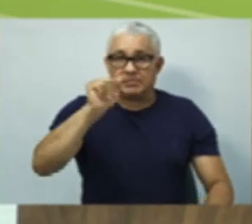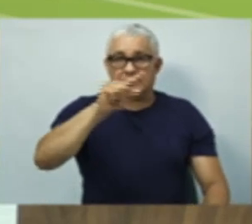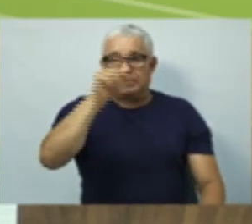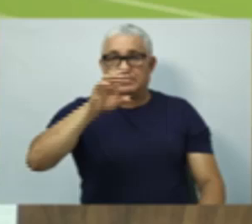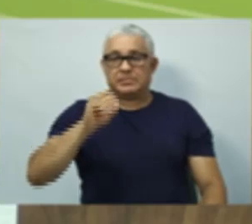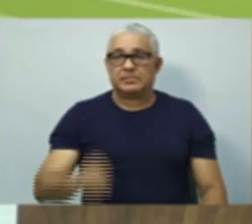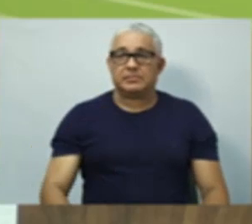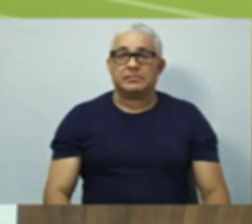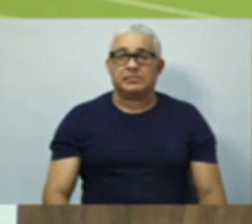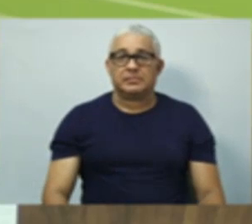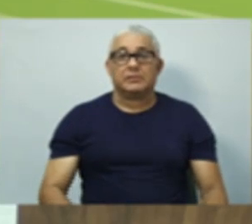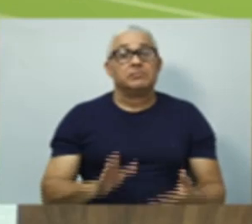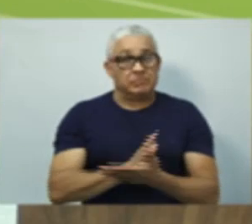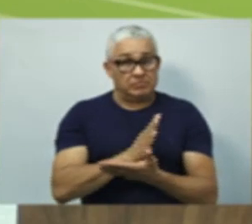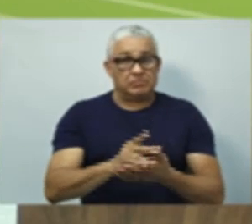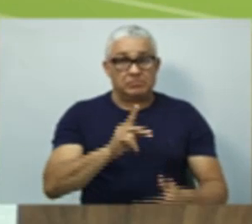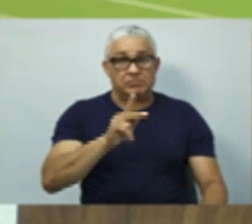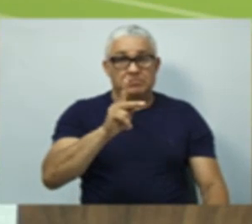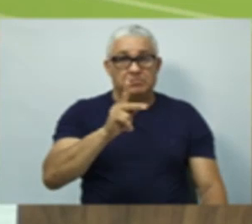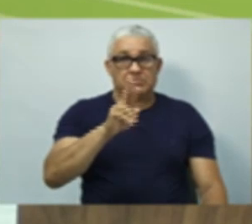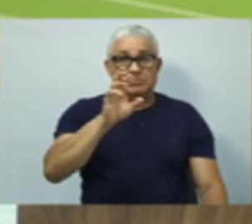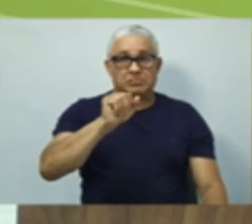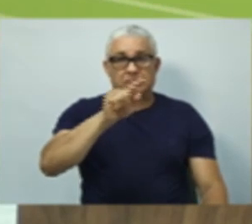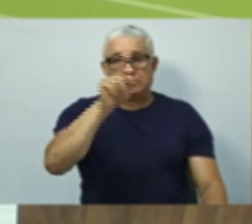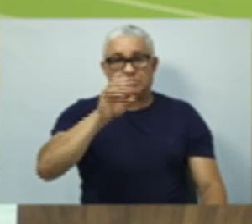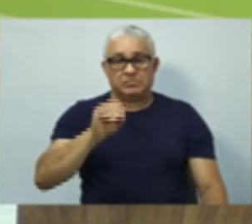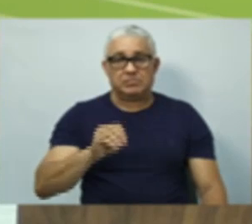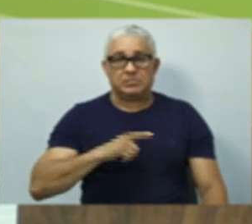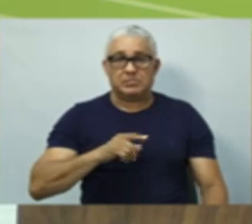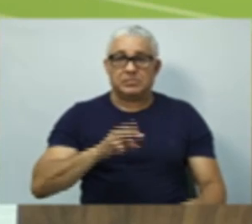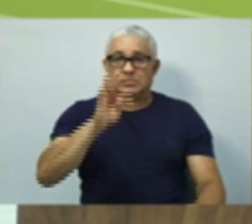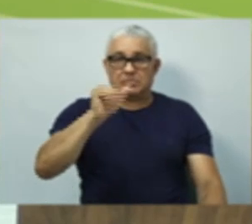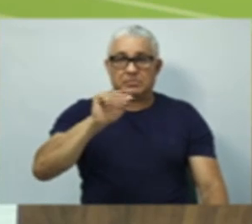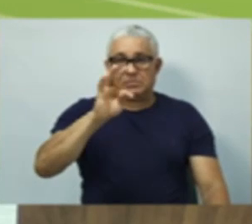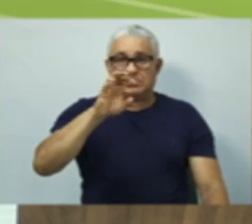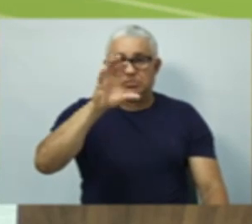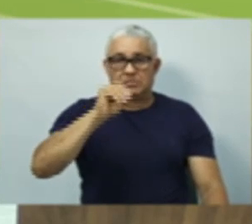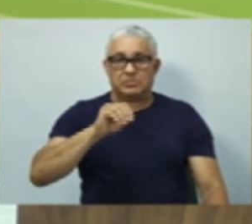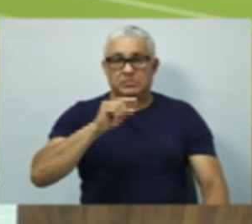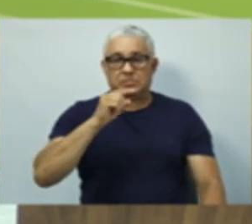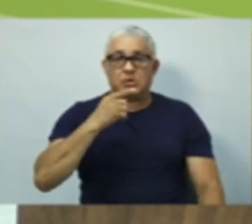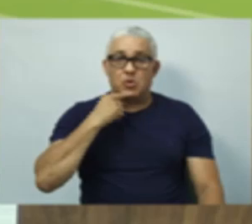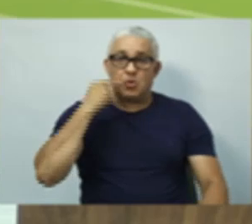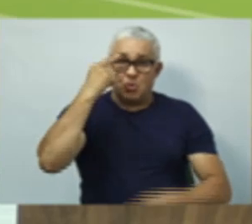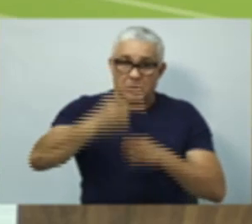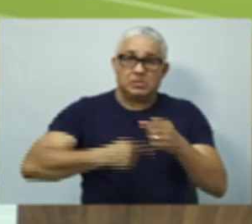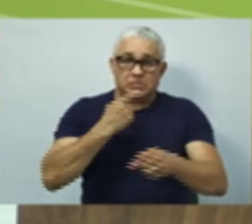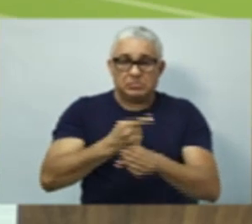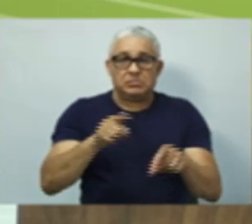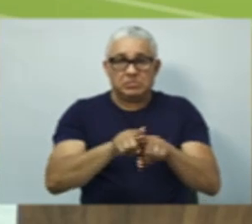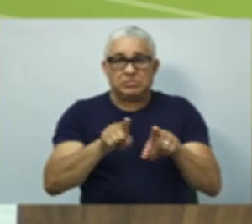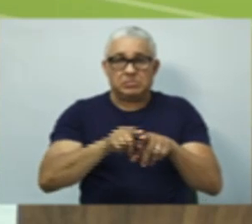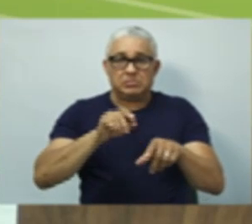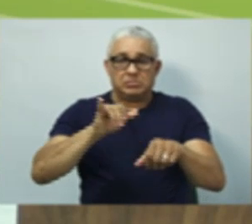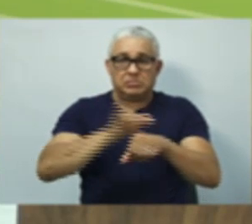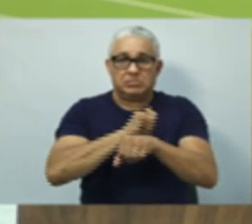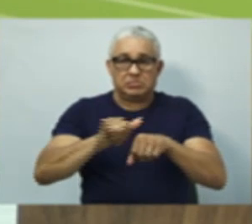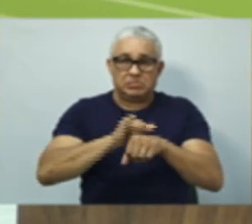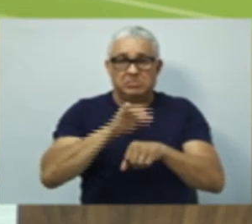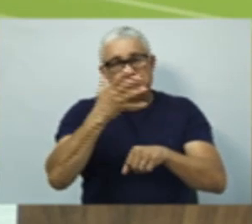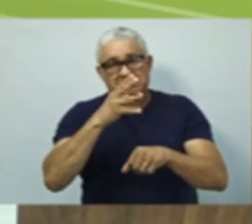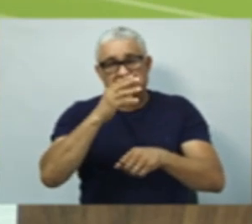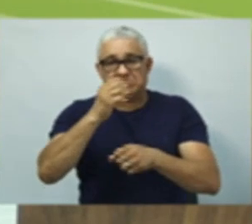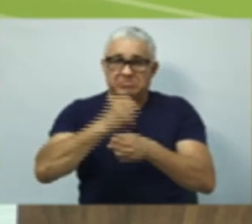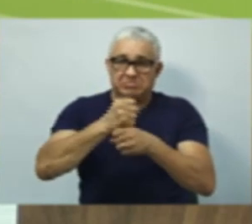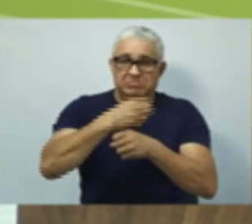material ele até define alguns prazos, né, que o professor já disse, o tático em torno de 1 ano e o estratégico em torno de 3, mas é bom levar